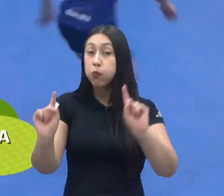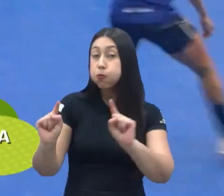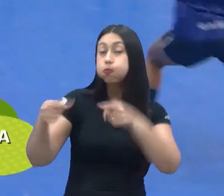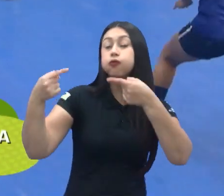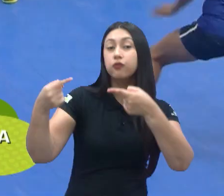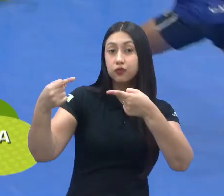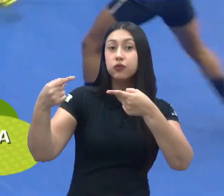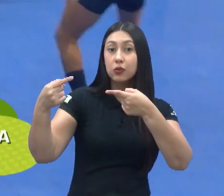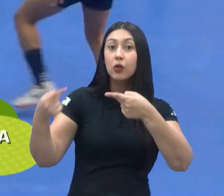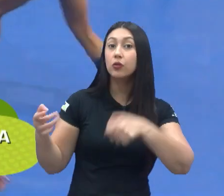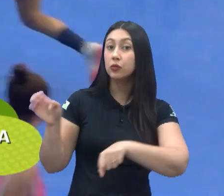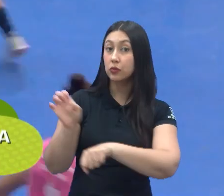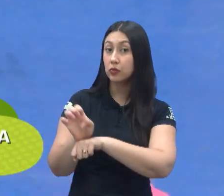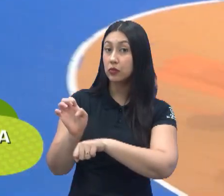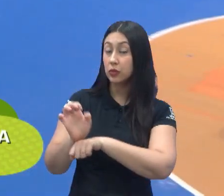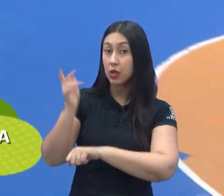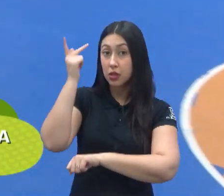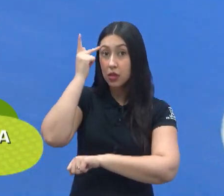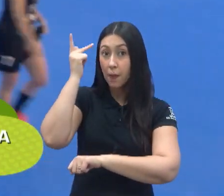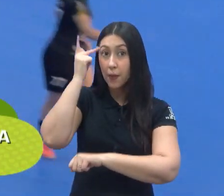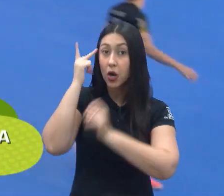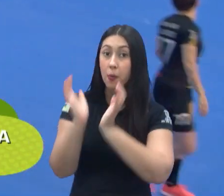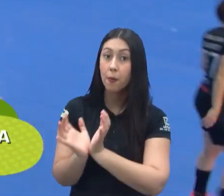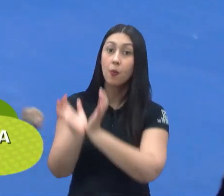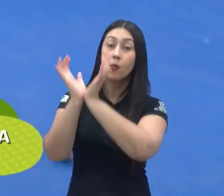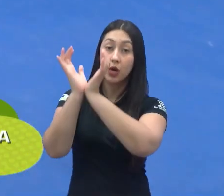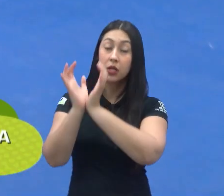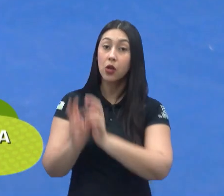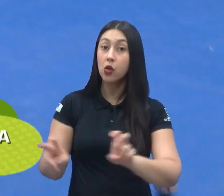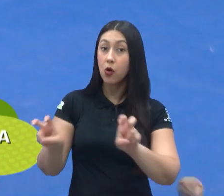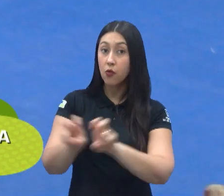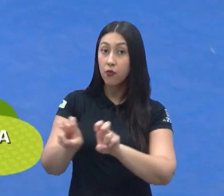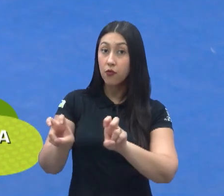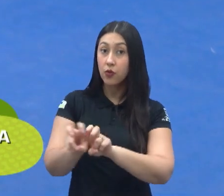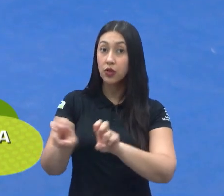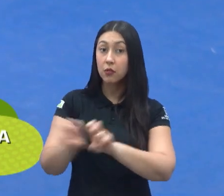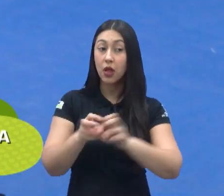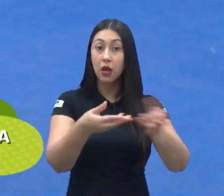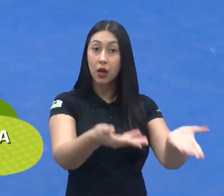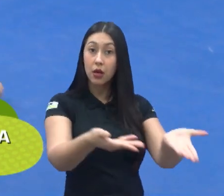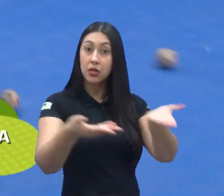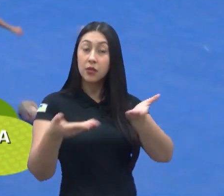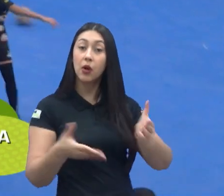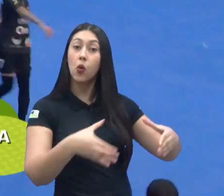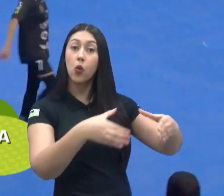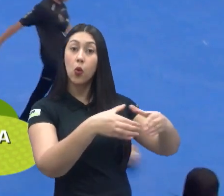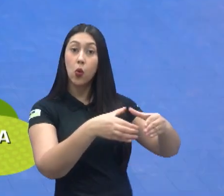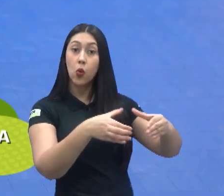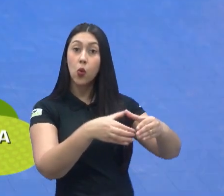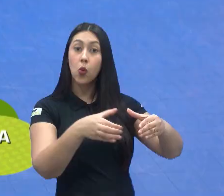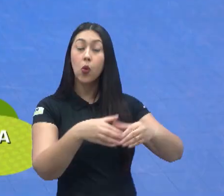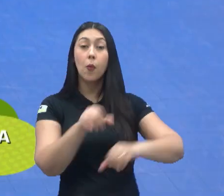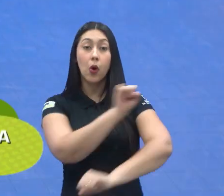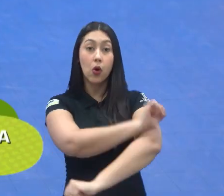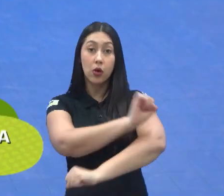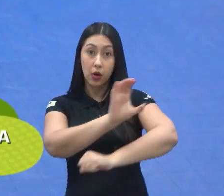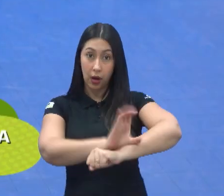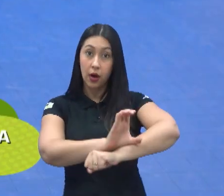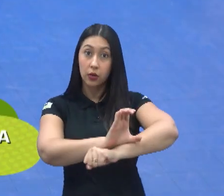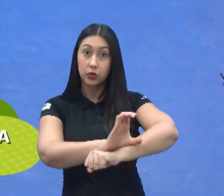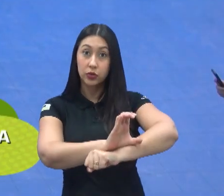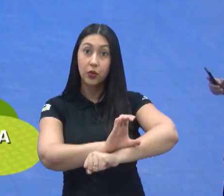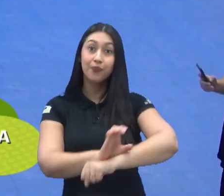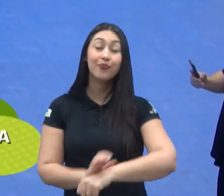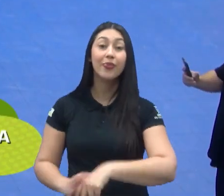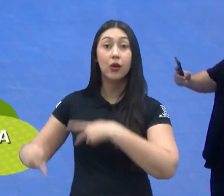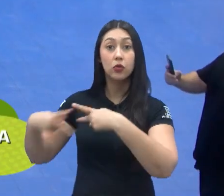Paulista Feminino, o São José Futsal recebeu no ginásio do Altos de Santana a equipe da São Carlense. A máquina amarela entrava